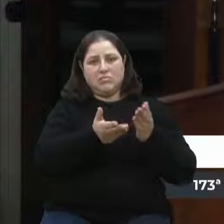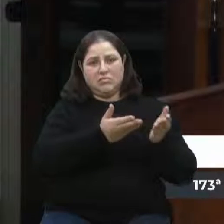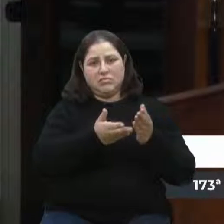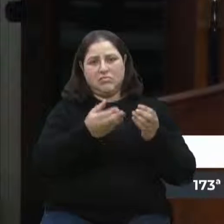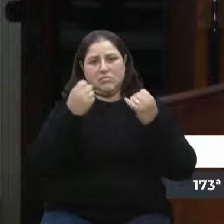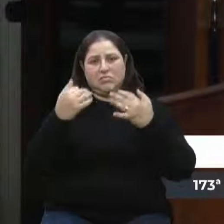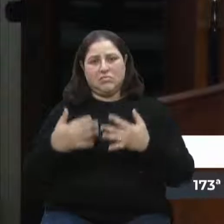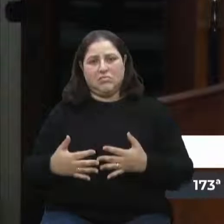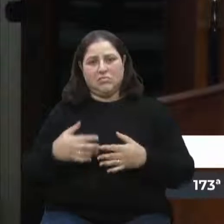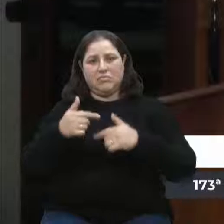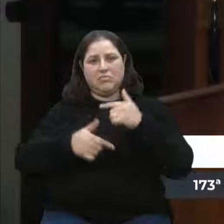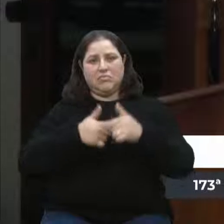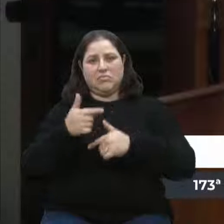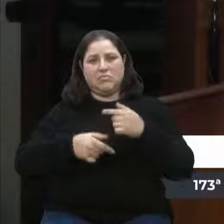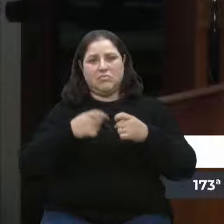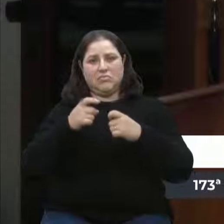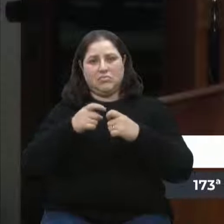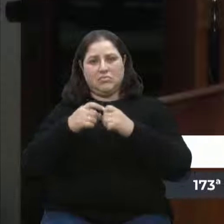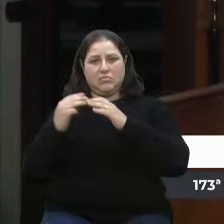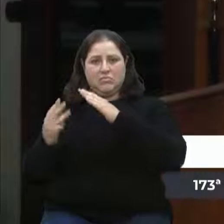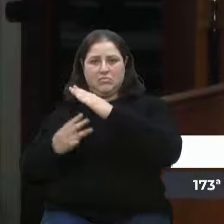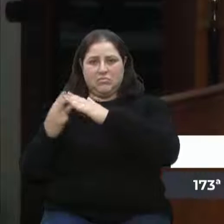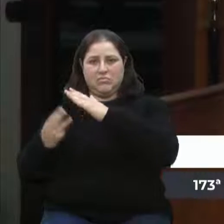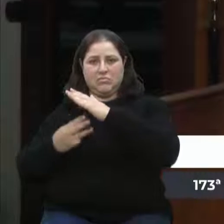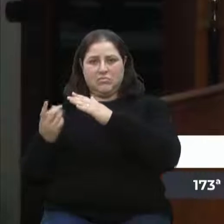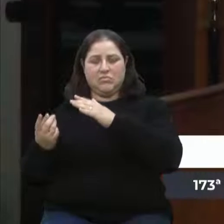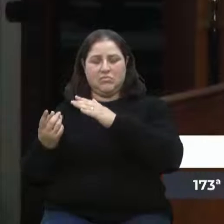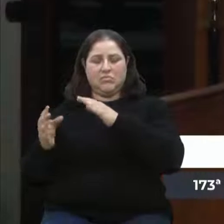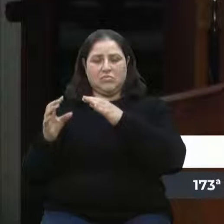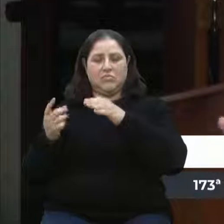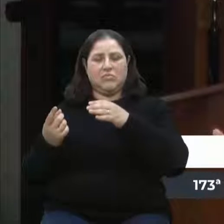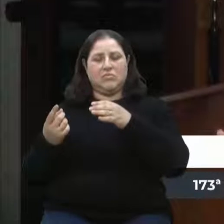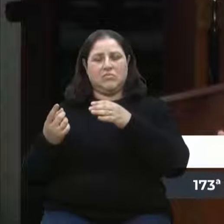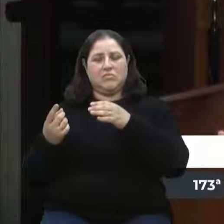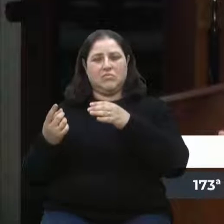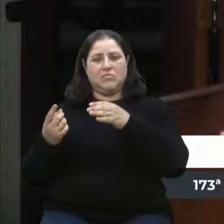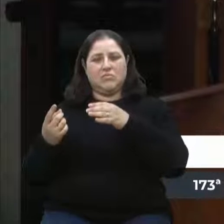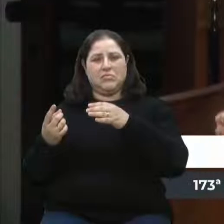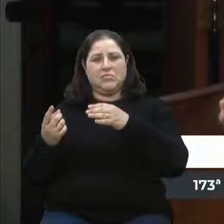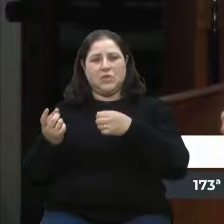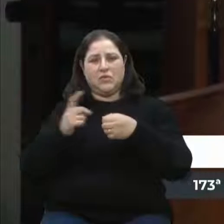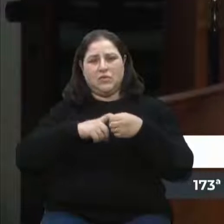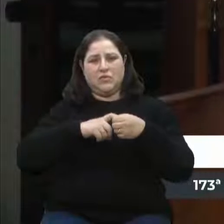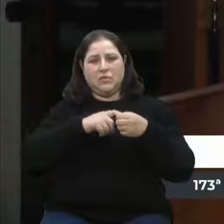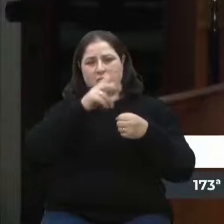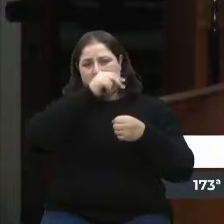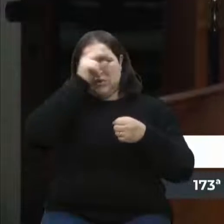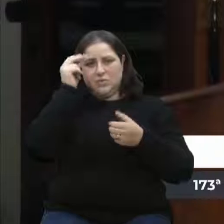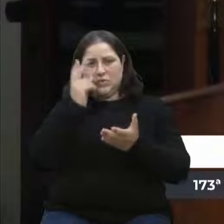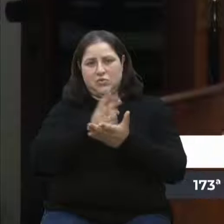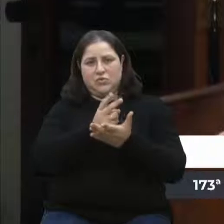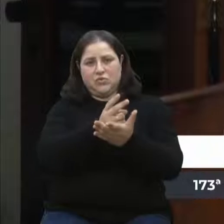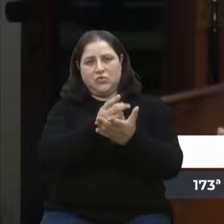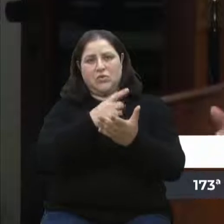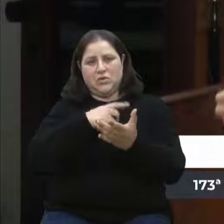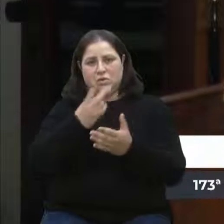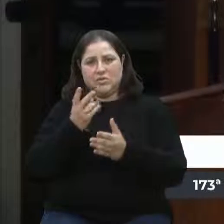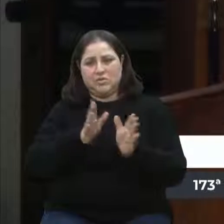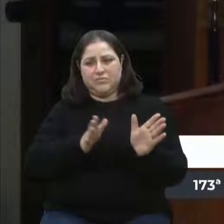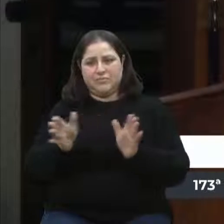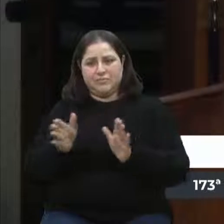feito pelas clínicas terceirizadas que têm convênio com o município continua. Ou seja, nós vamos ter as clínicas trabalhando e vamos